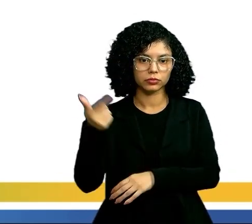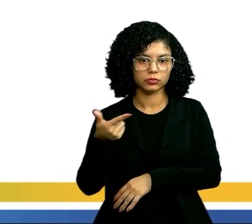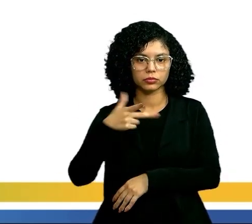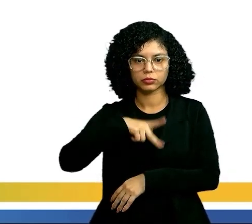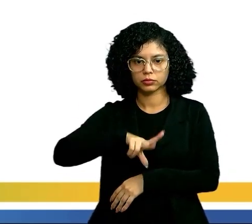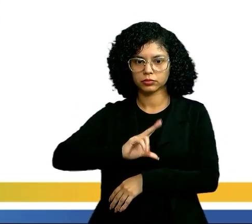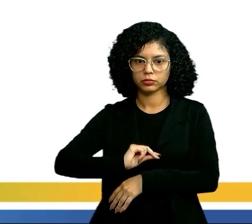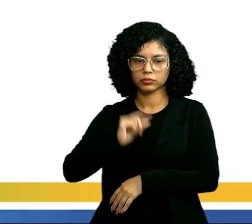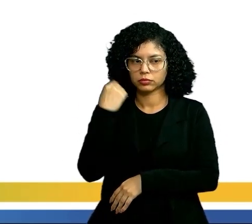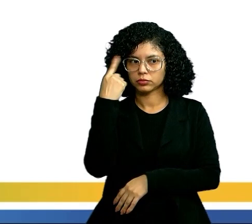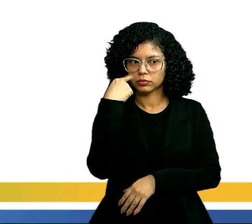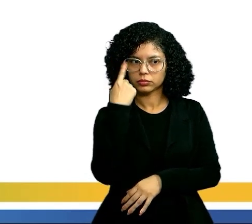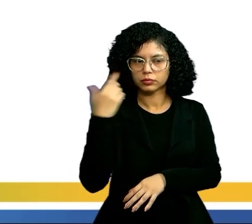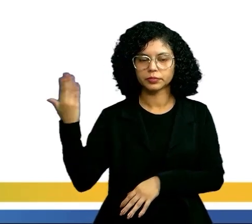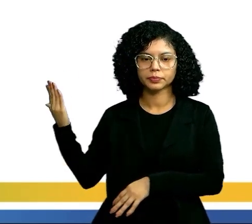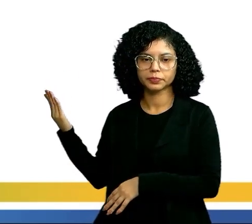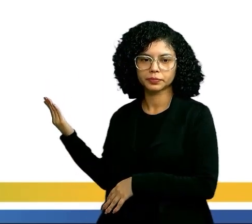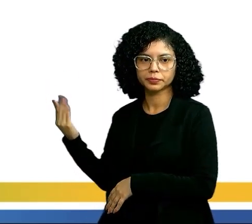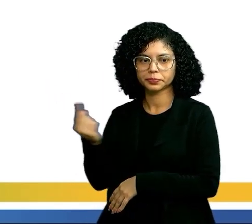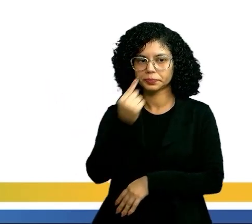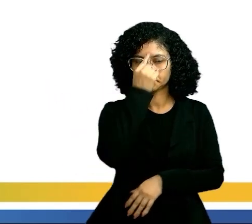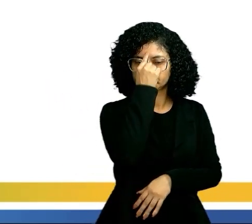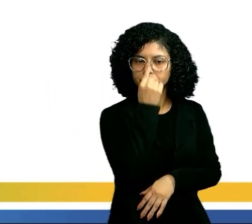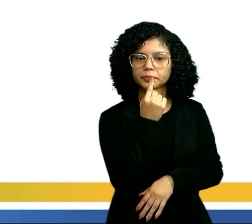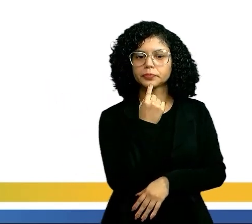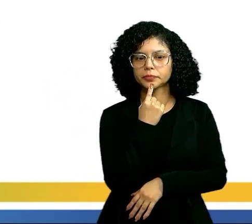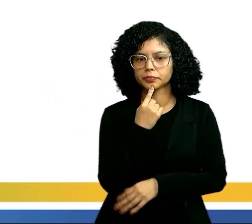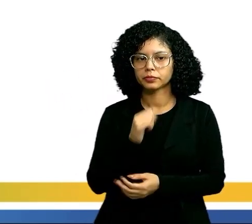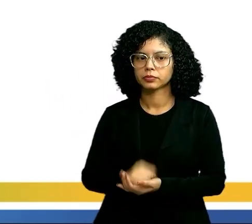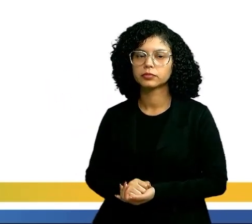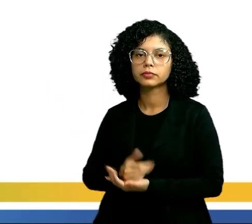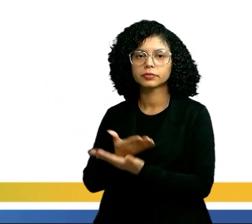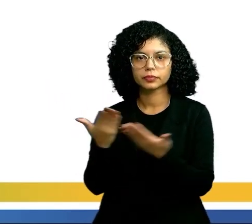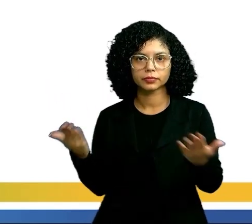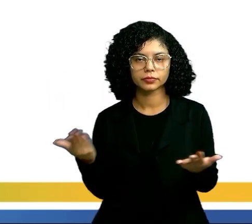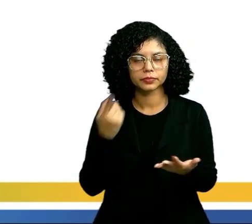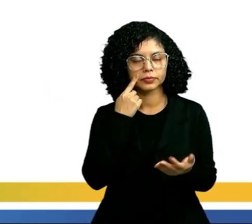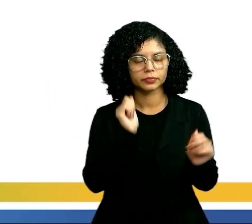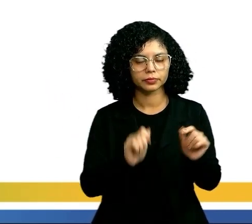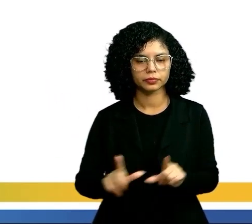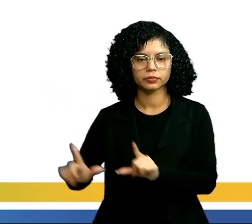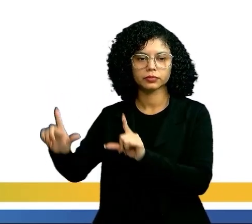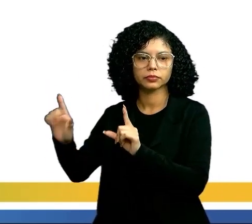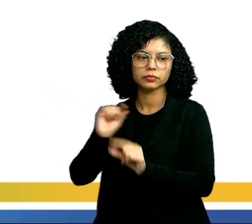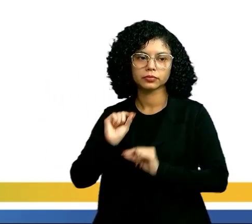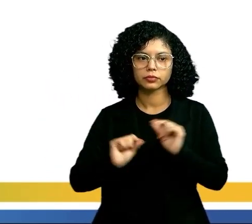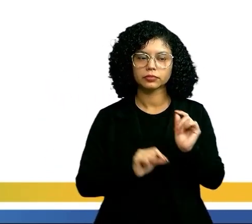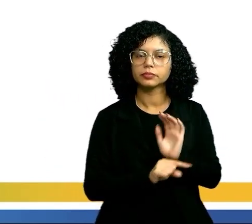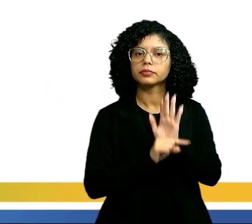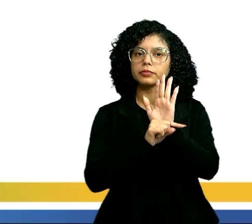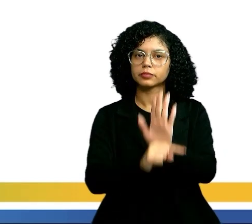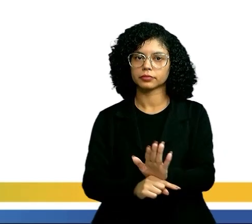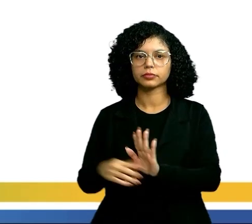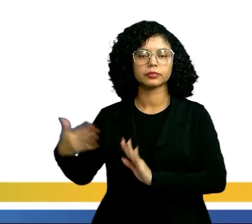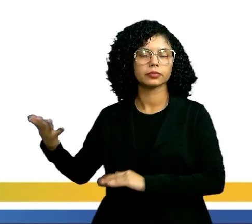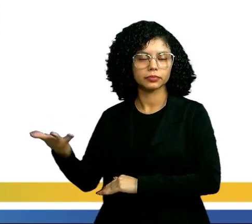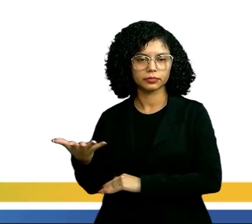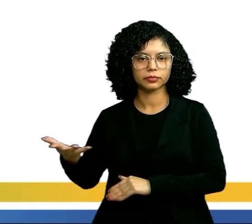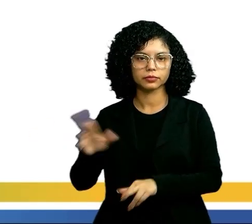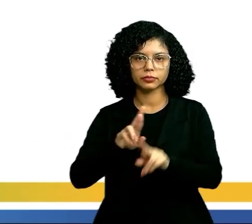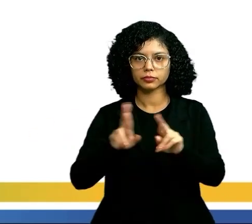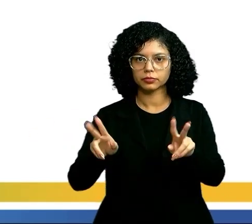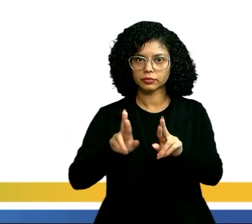portugueses e espanhóis. Olha aí a imagem, as imagens que estão aparecendo na nossa tela, que representam basicamente